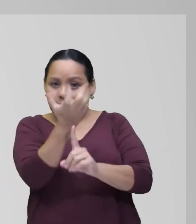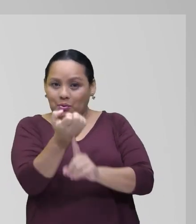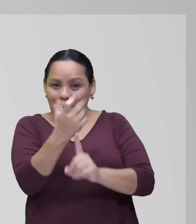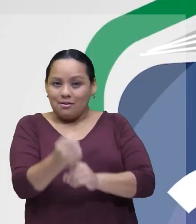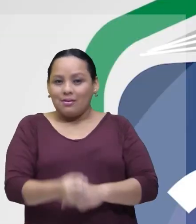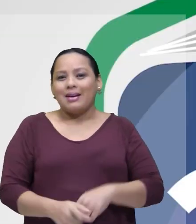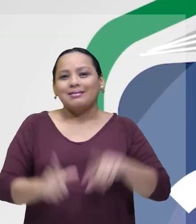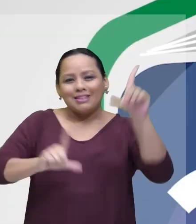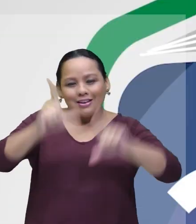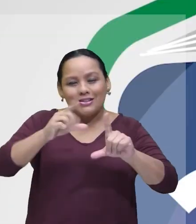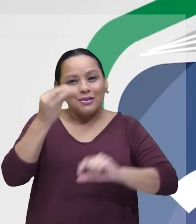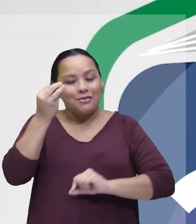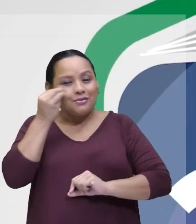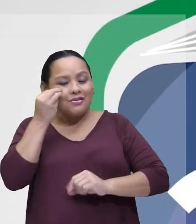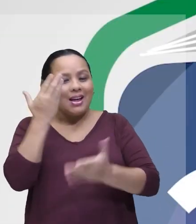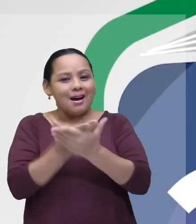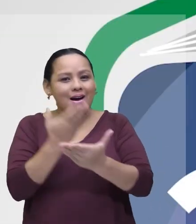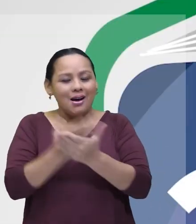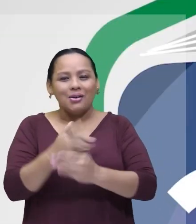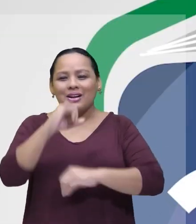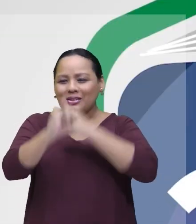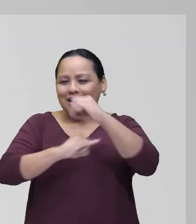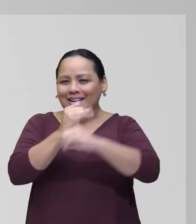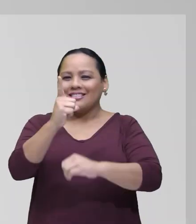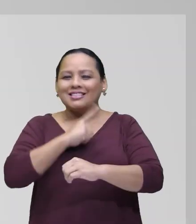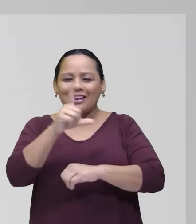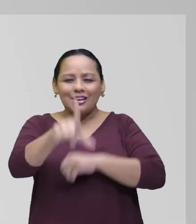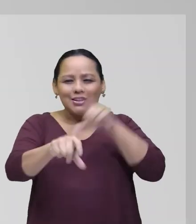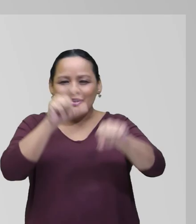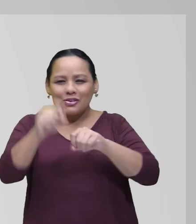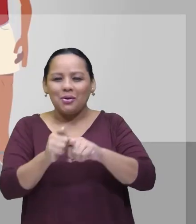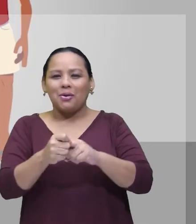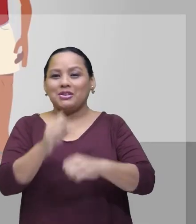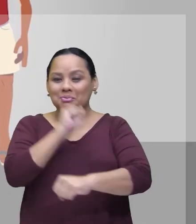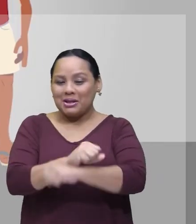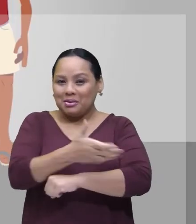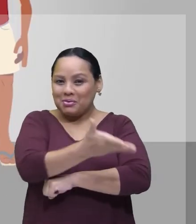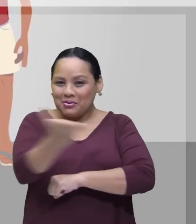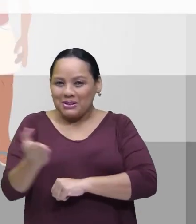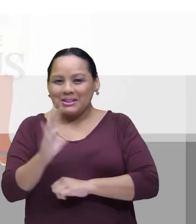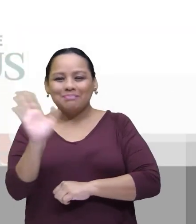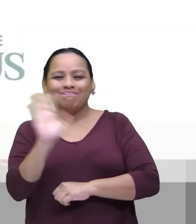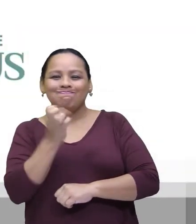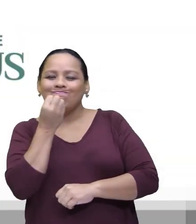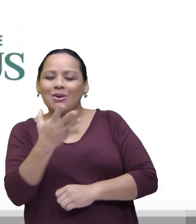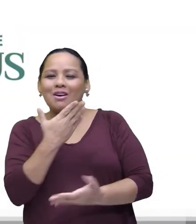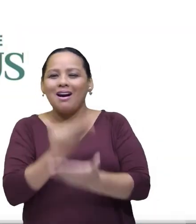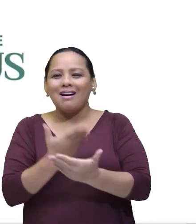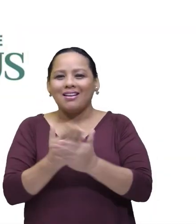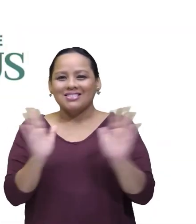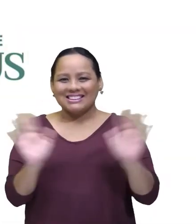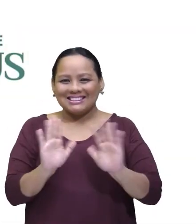melhor assistir pela TV. Quem tem, fica à vontade para escolher. Esperamos por você. Boa aula!